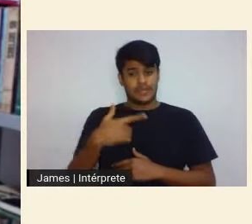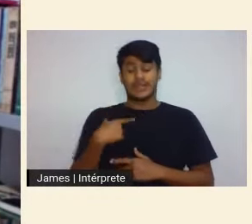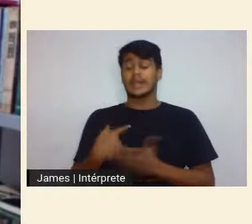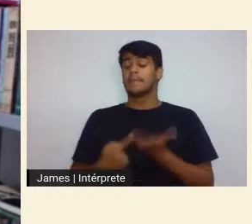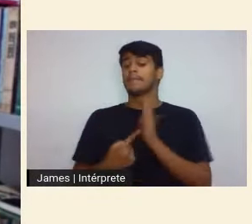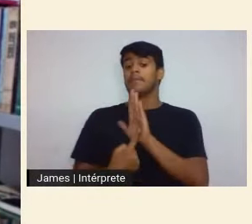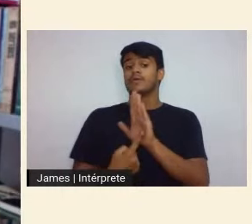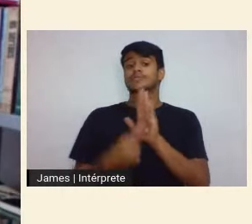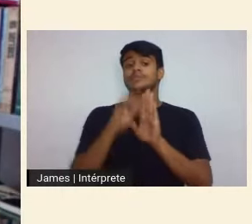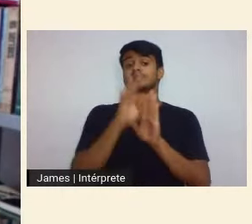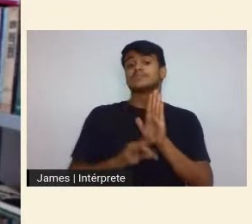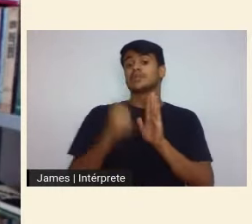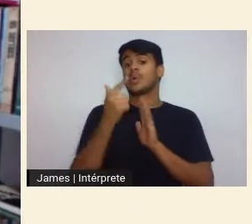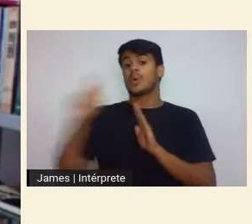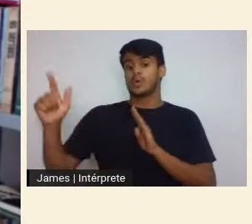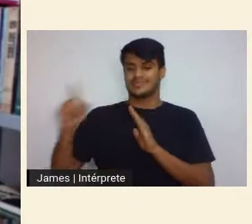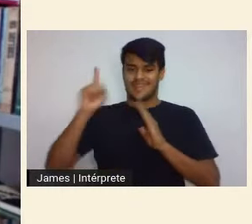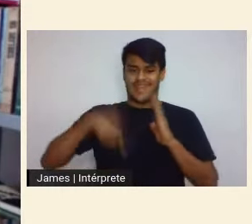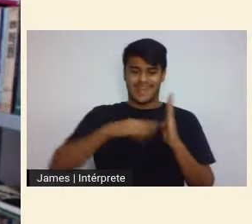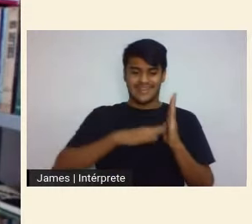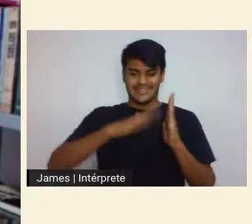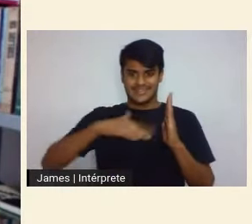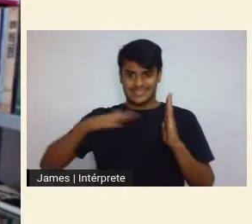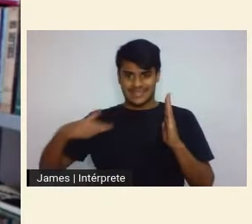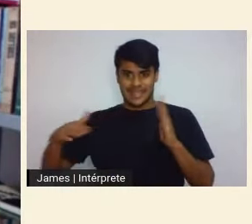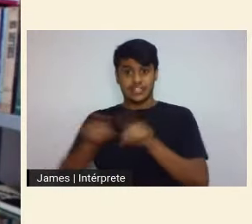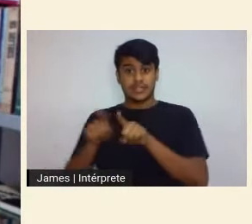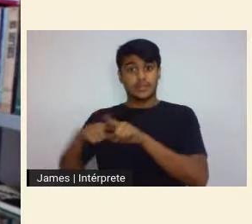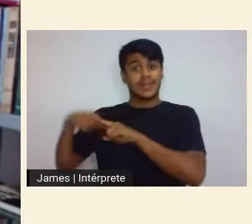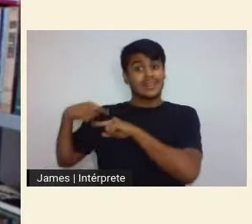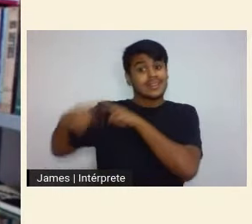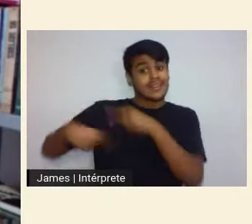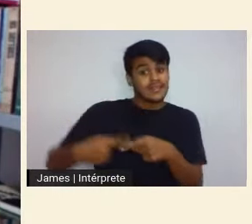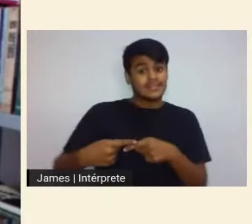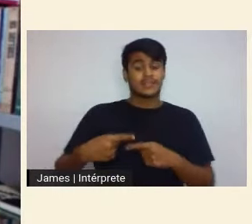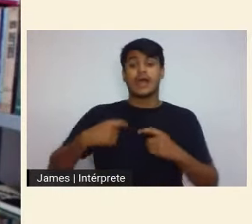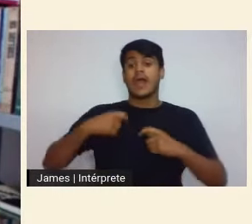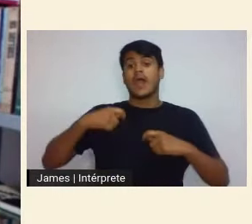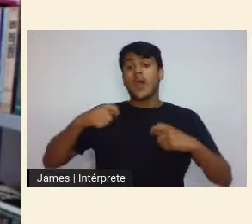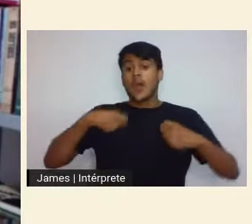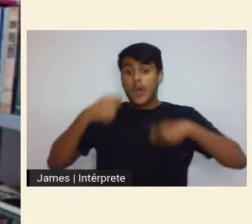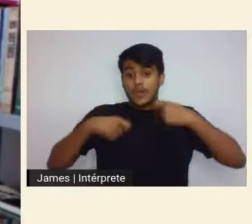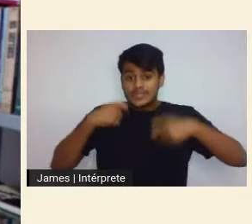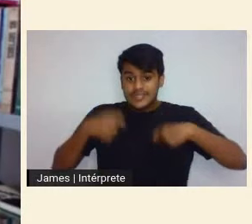A Estética e a Tradição da Cozinha Nordestina, né?